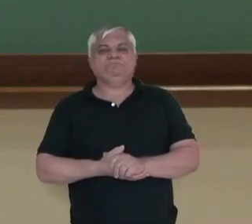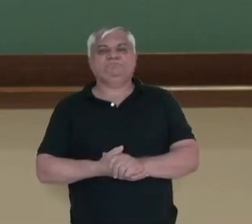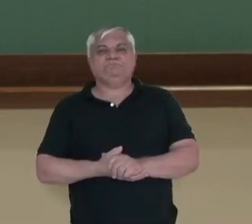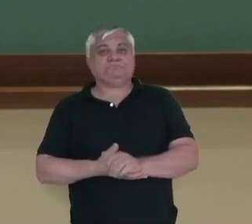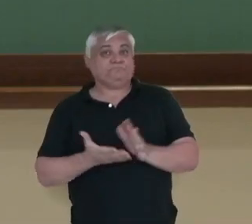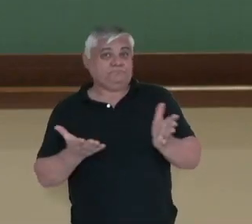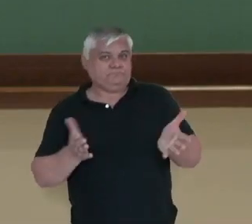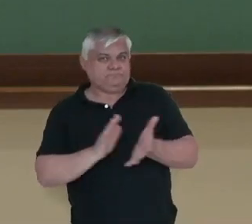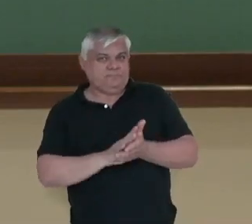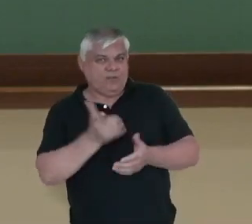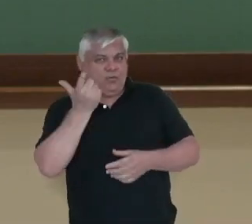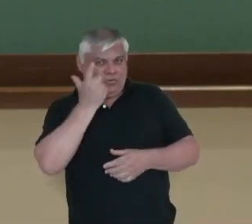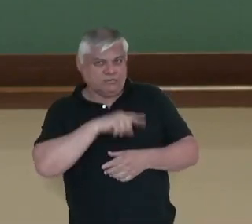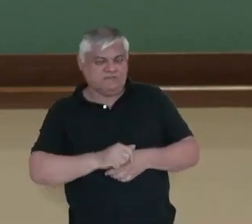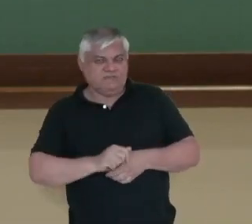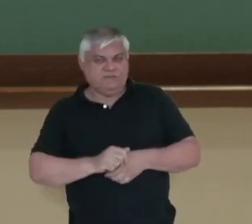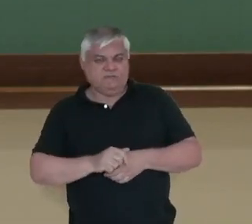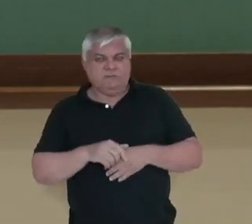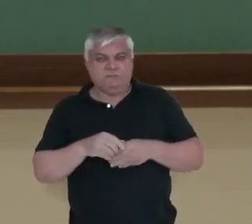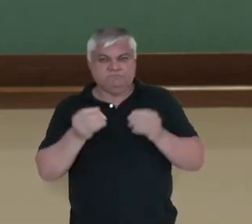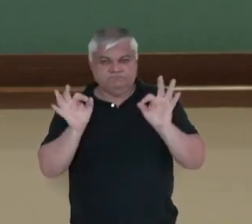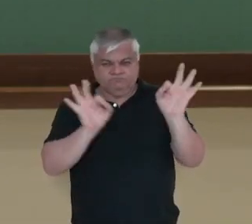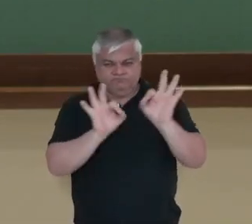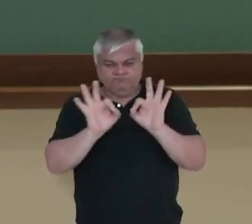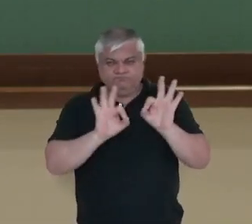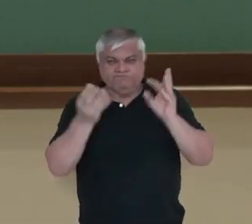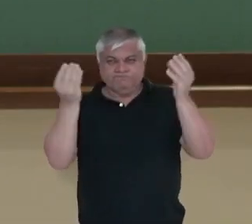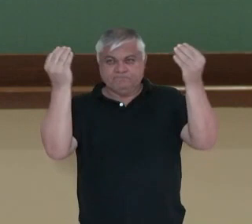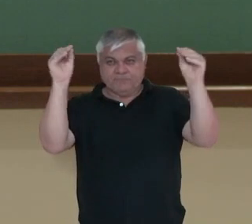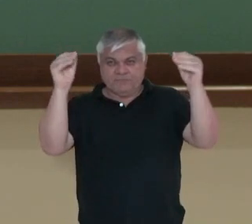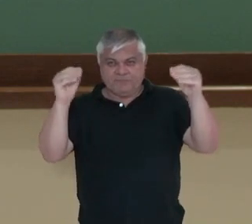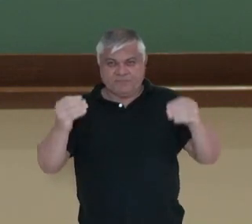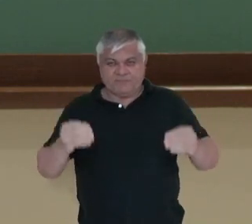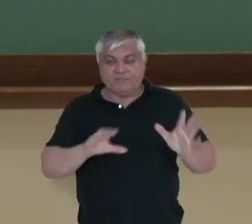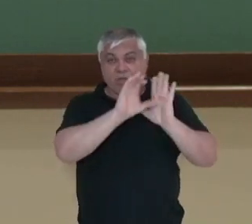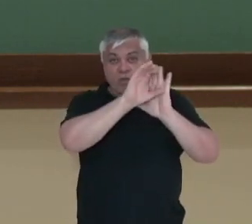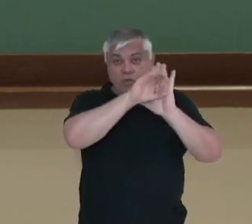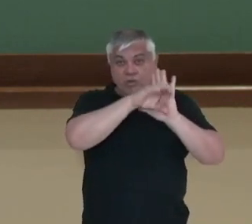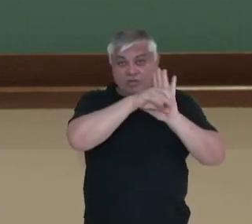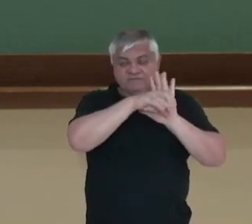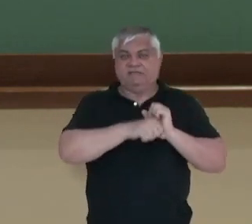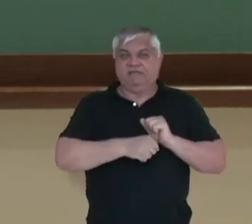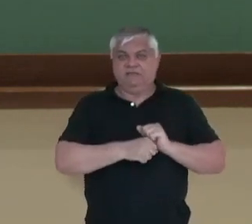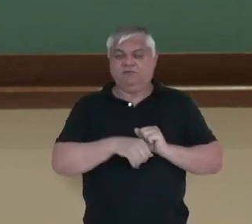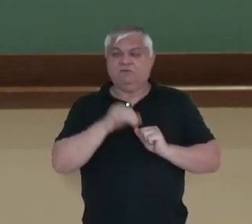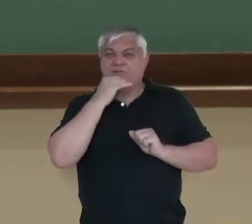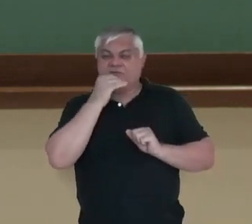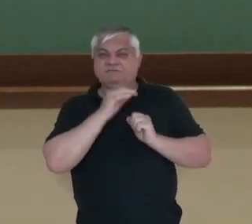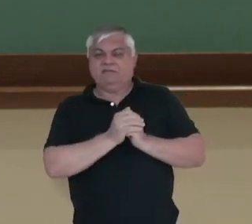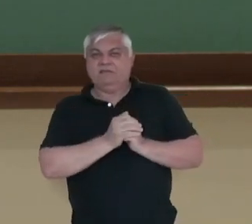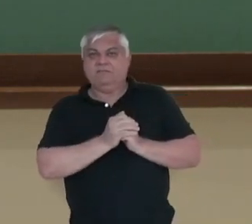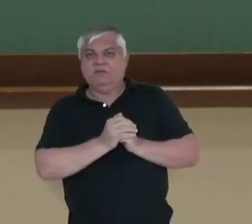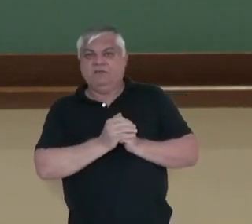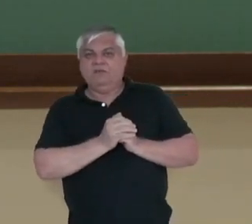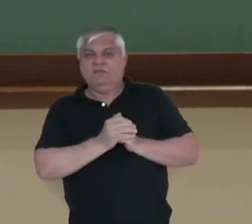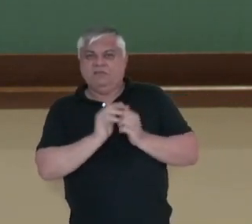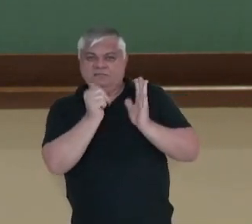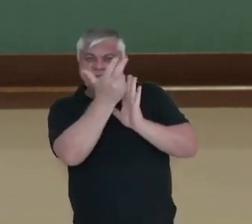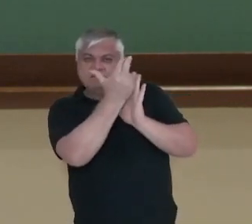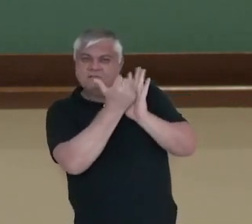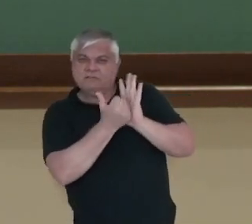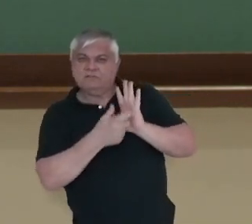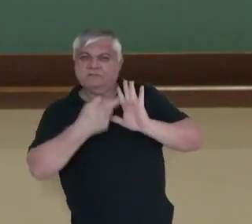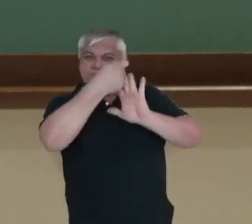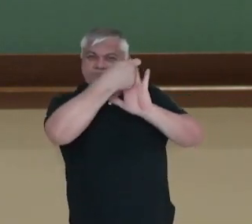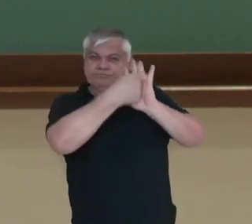E aí, pessoal, conseguiram fazer? Então, organizaram os conceitos do Hume num mapa mental, num esquema, no infográfico. Sempre legal